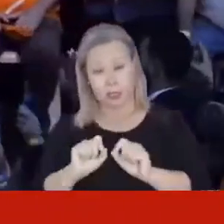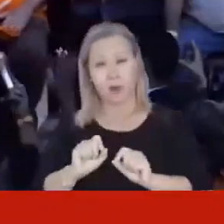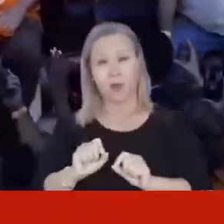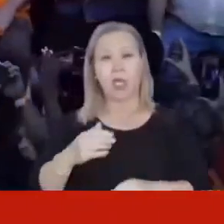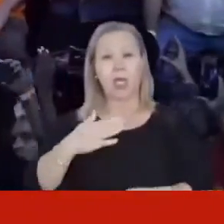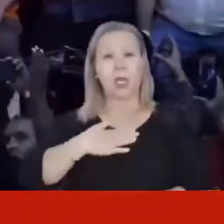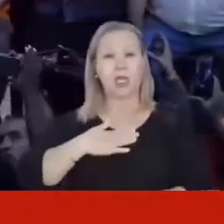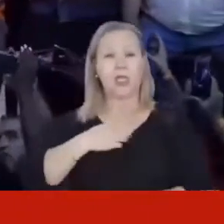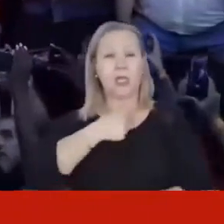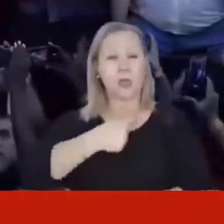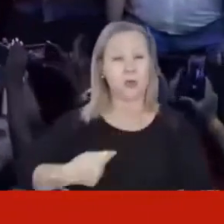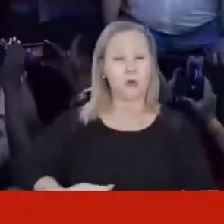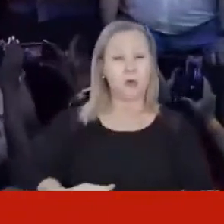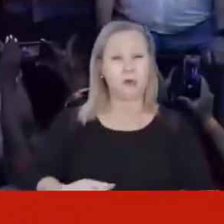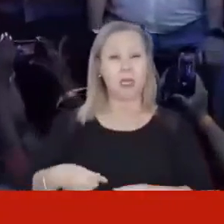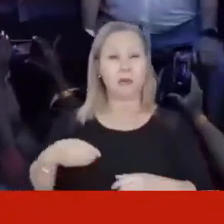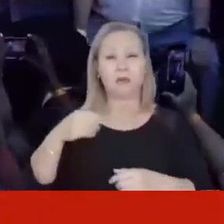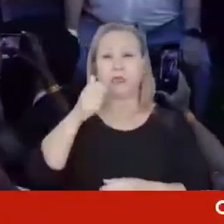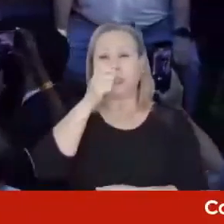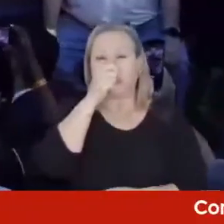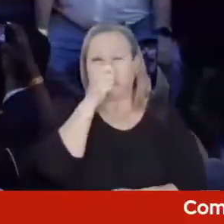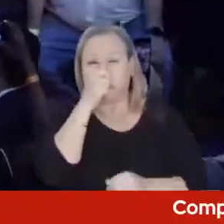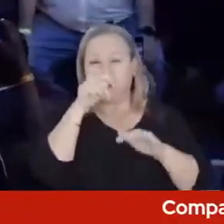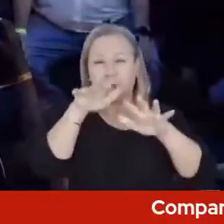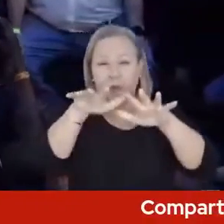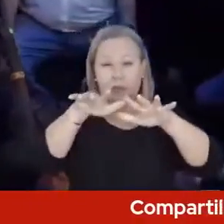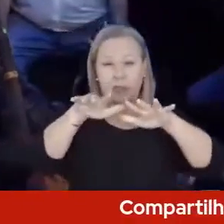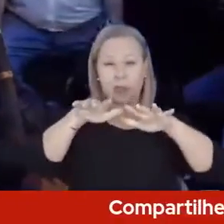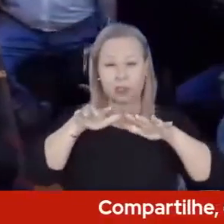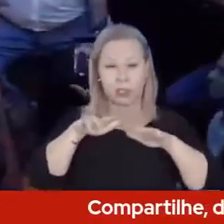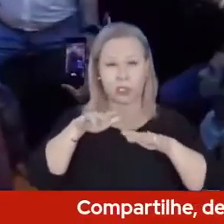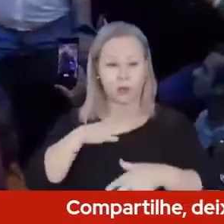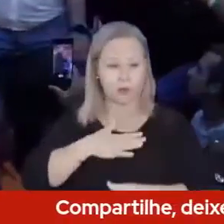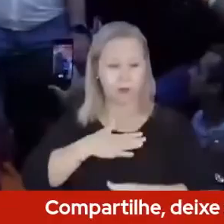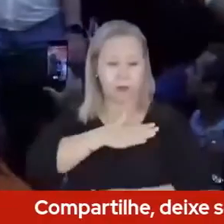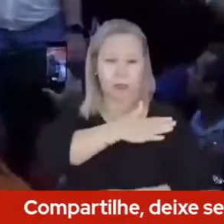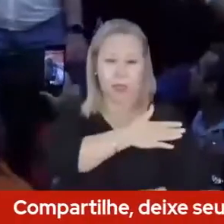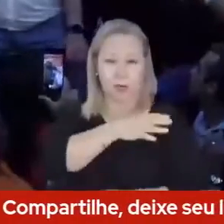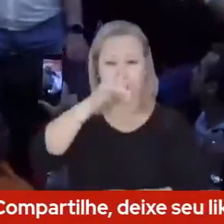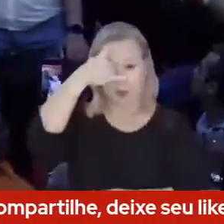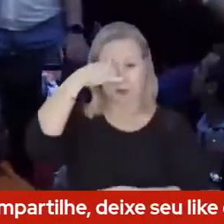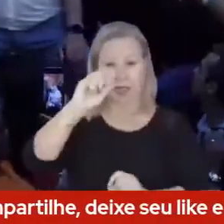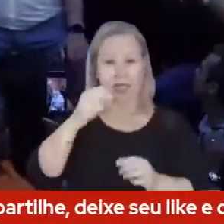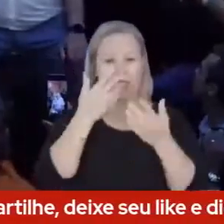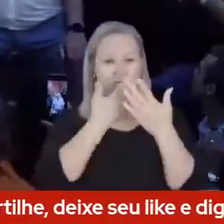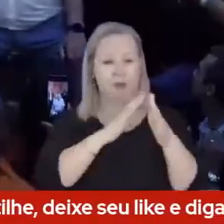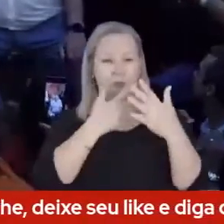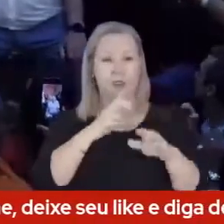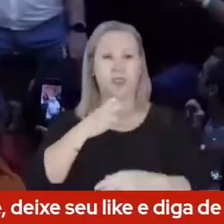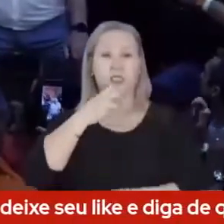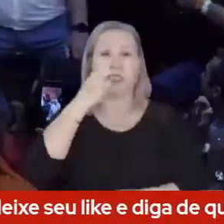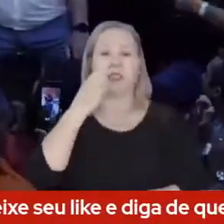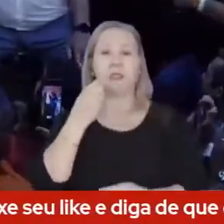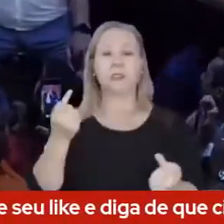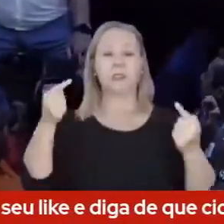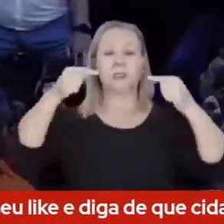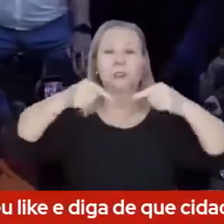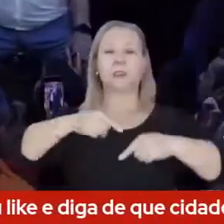de militares para evitar que a gente aplaudisse, para evitar que a gente gritasse contra o governo. Eles